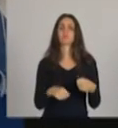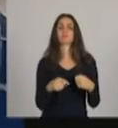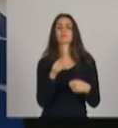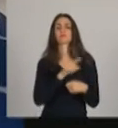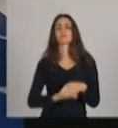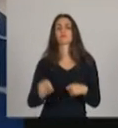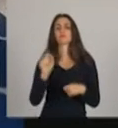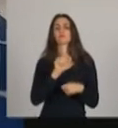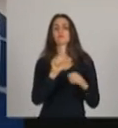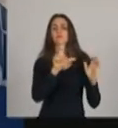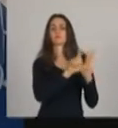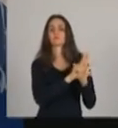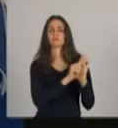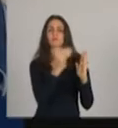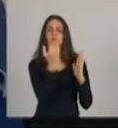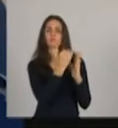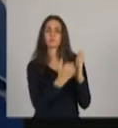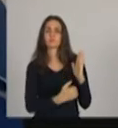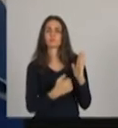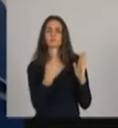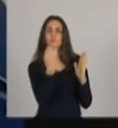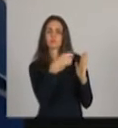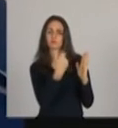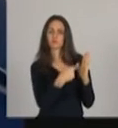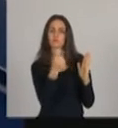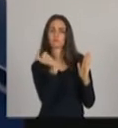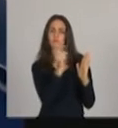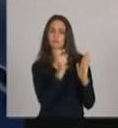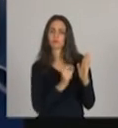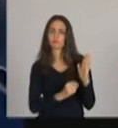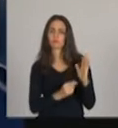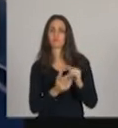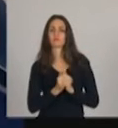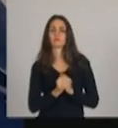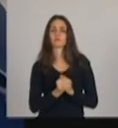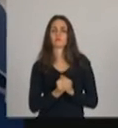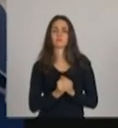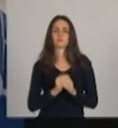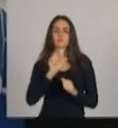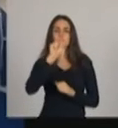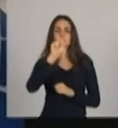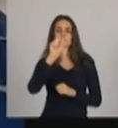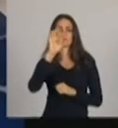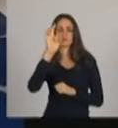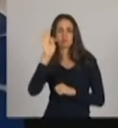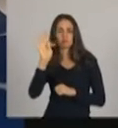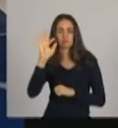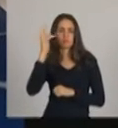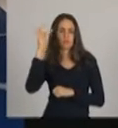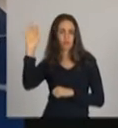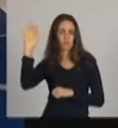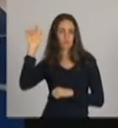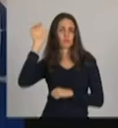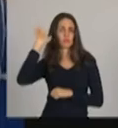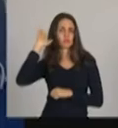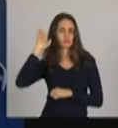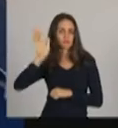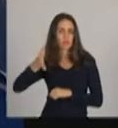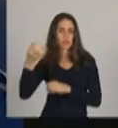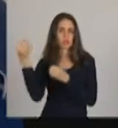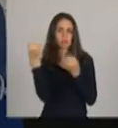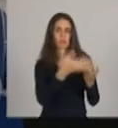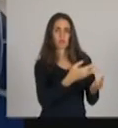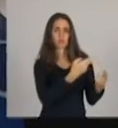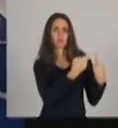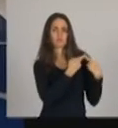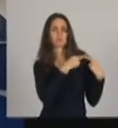contemplação às leis e às necessidades. E como o Supremo Tribunal já delegou o poder aos